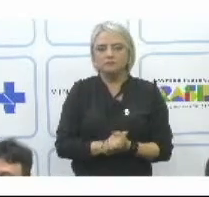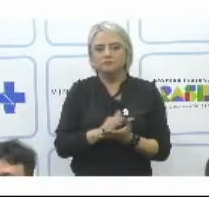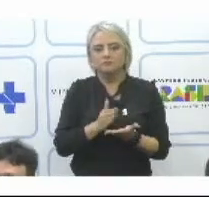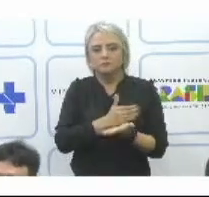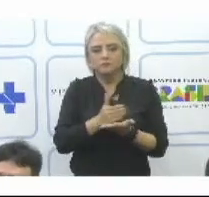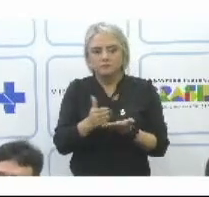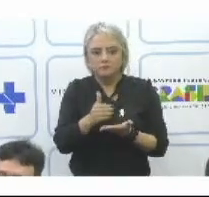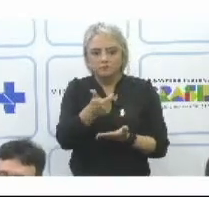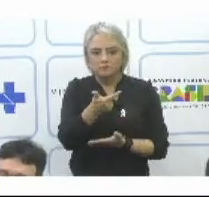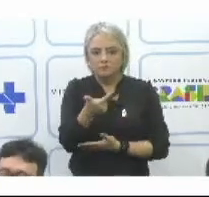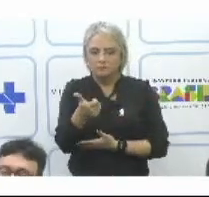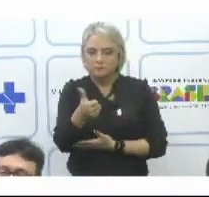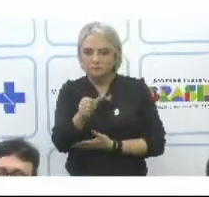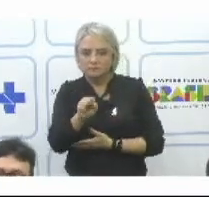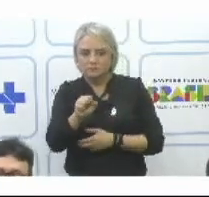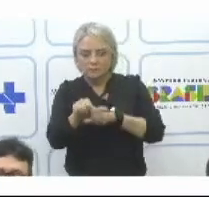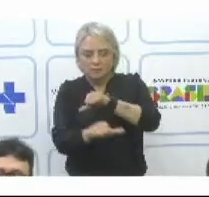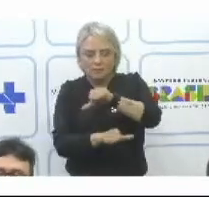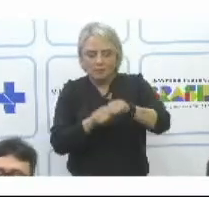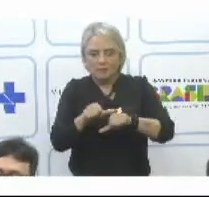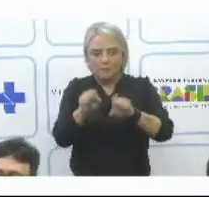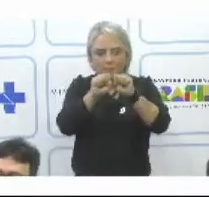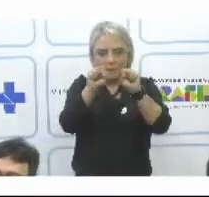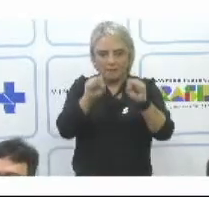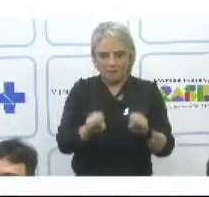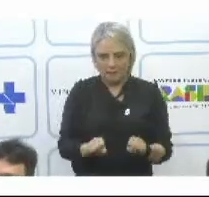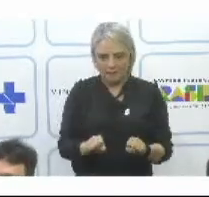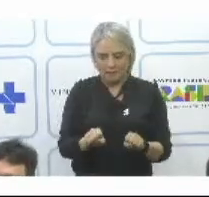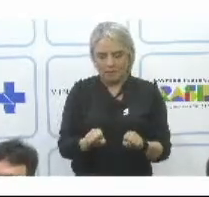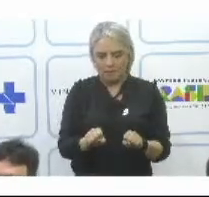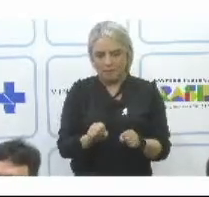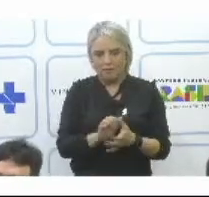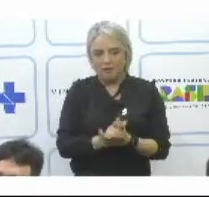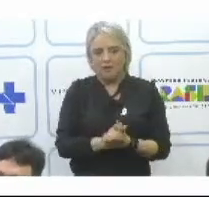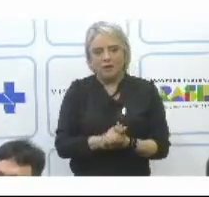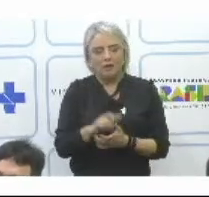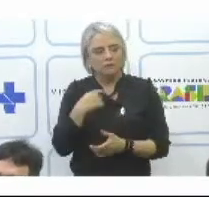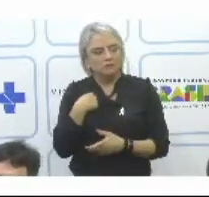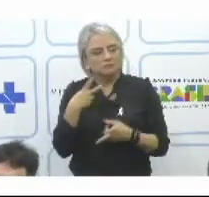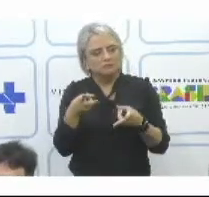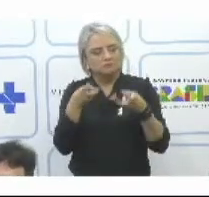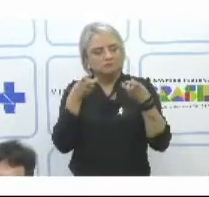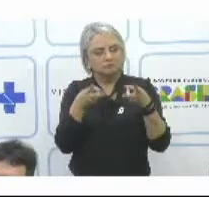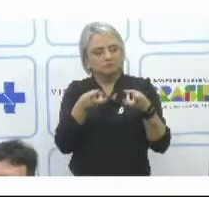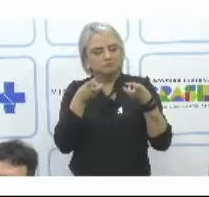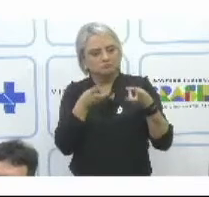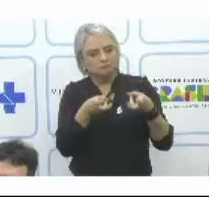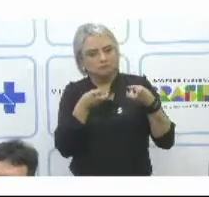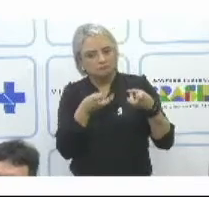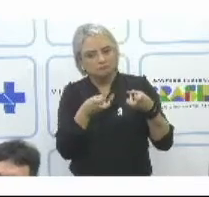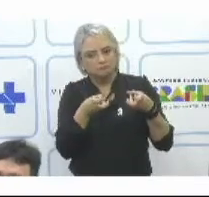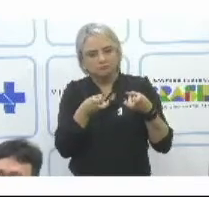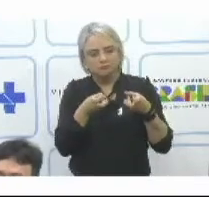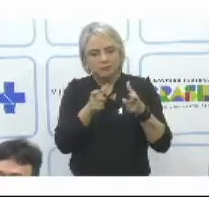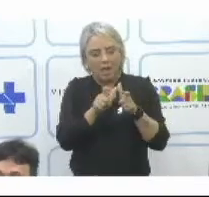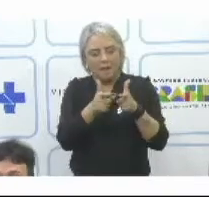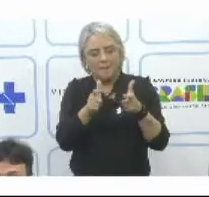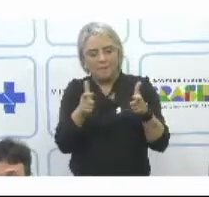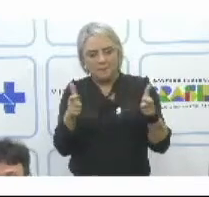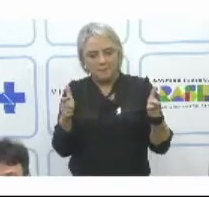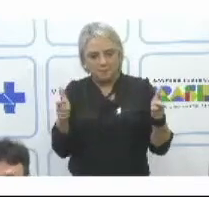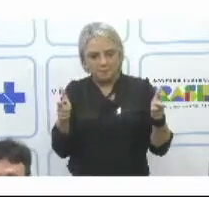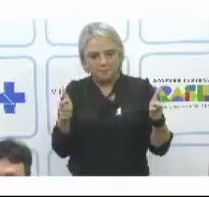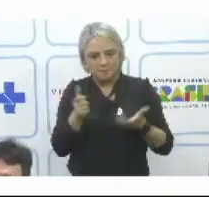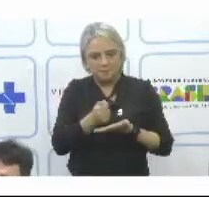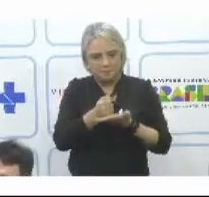desde 2008, a partir da mudança do sistema, né, a gente vê uma ampliação